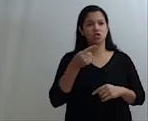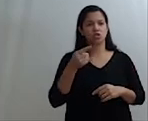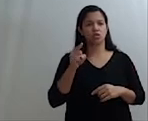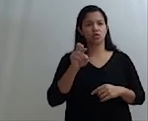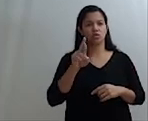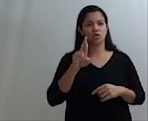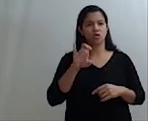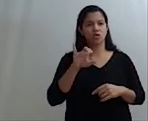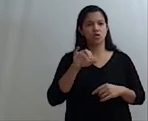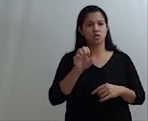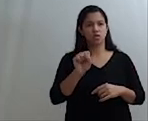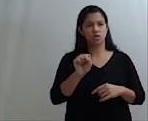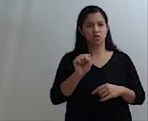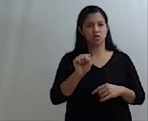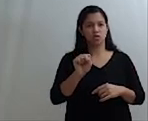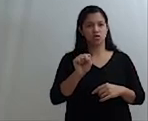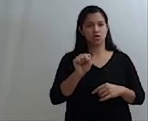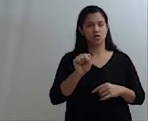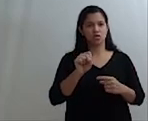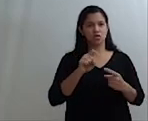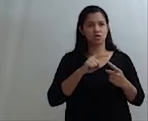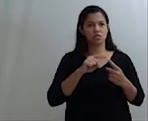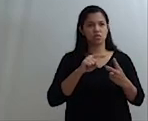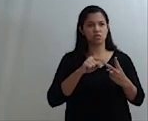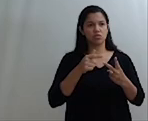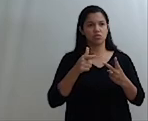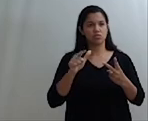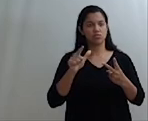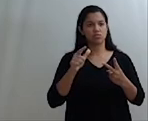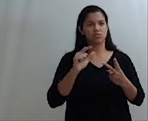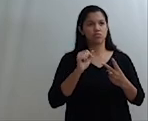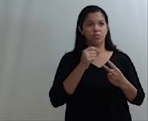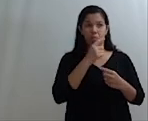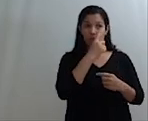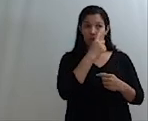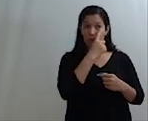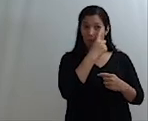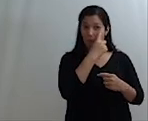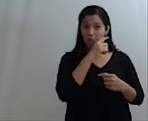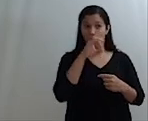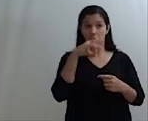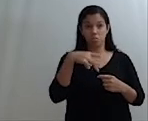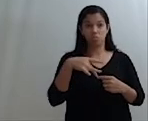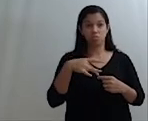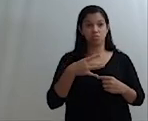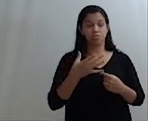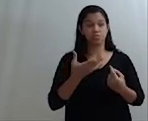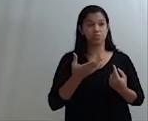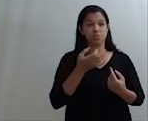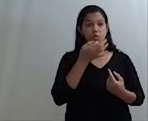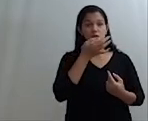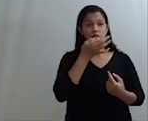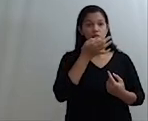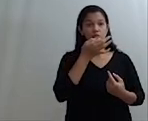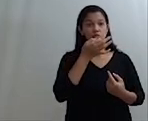negavam a ordem denegaram a ordem pois não Ministro Florita o último tá sem som